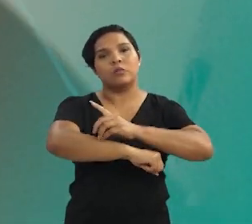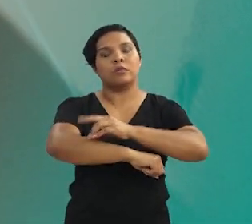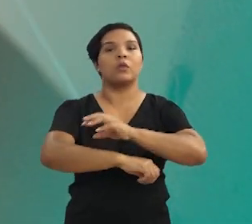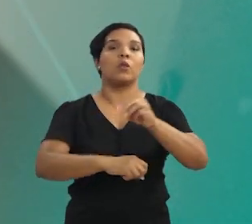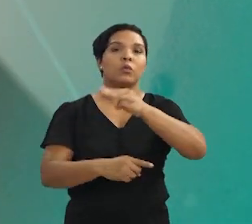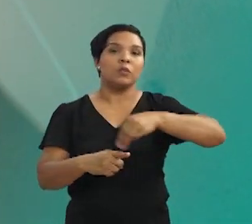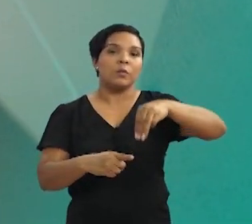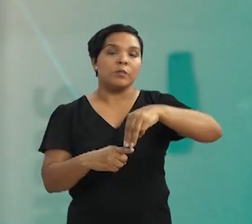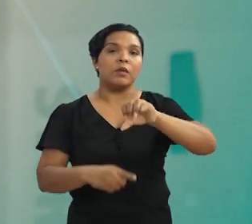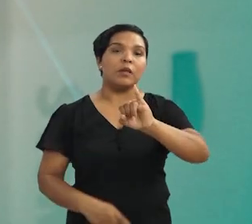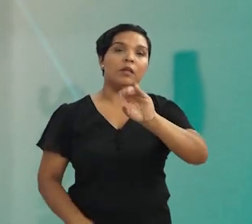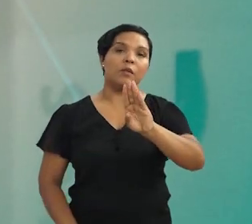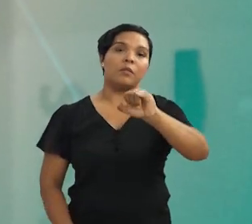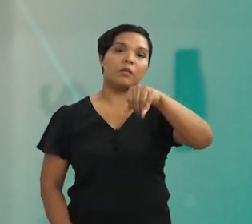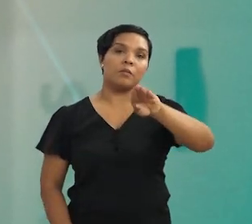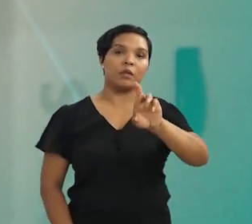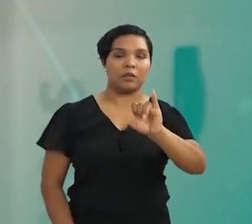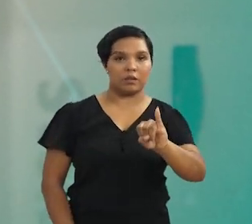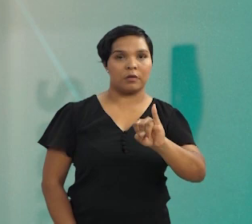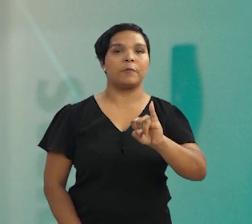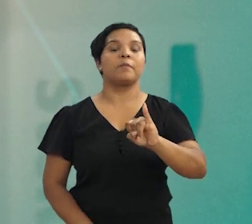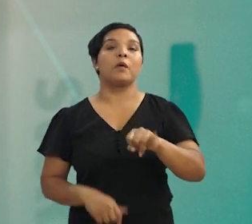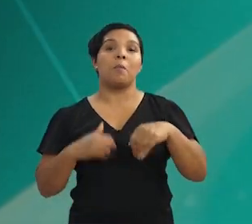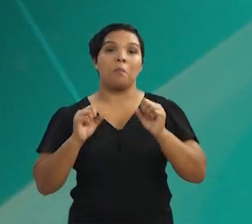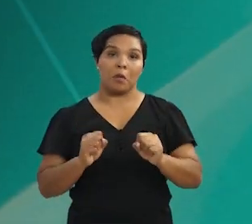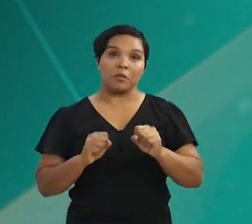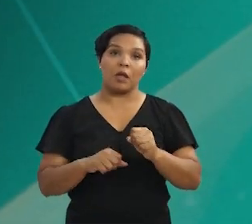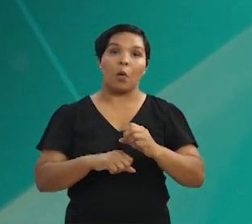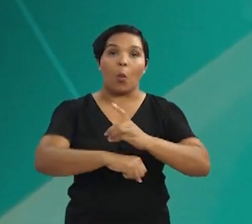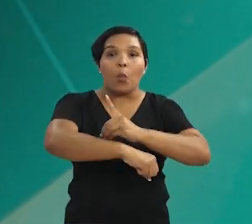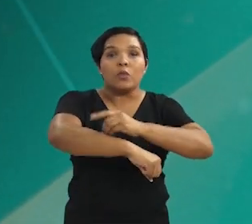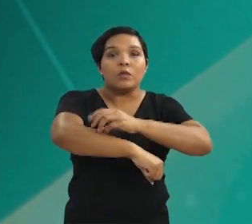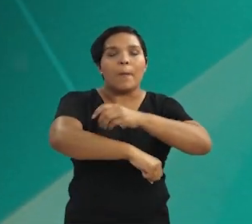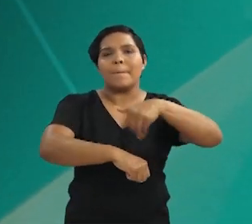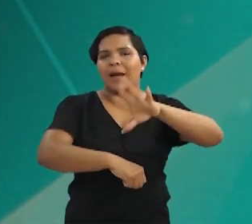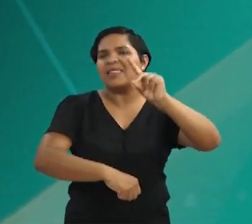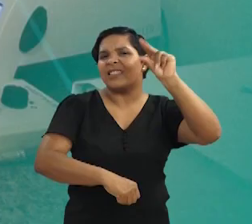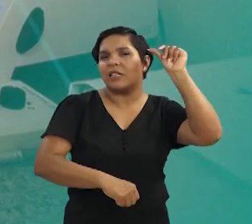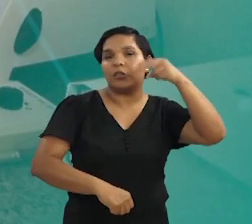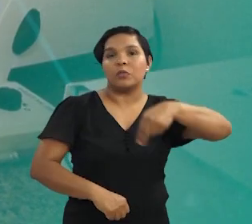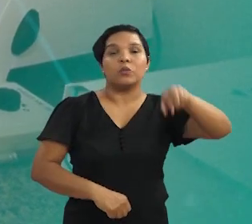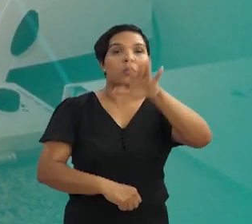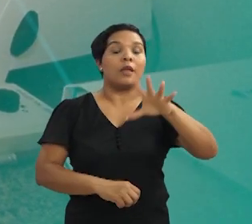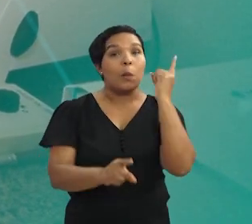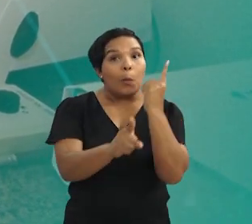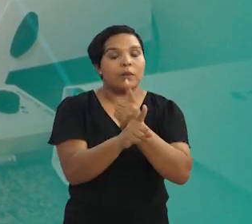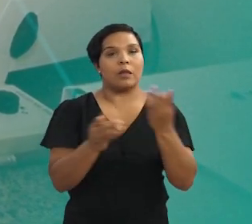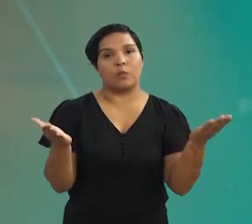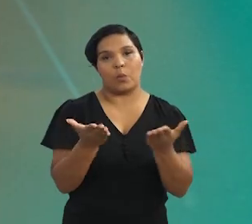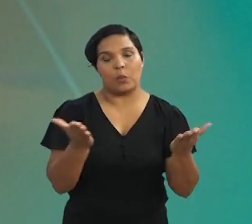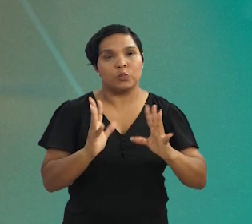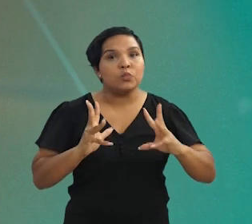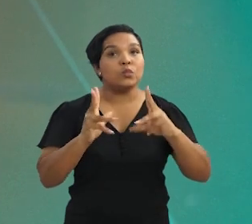no município de Ibimirim, no sertão do estado. Esse pode ser o osso de dinossauro mais antigo do Nordeste encontrado até